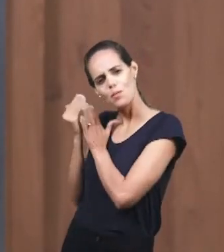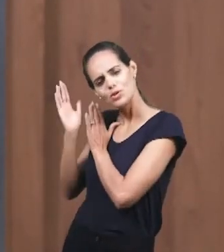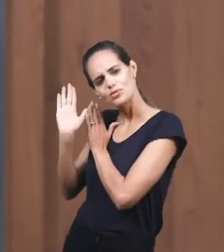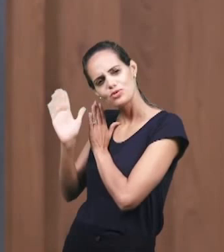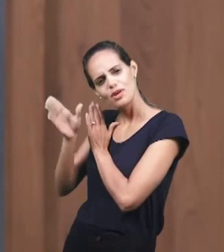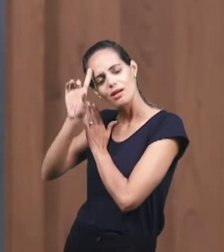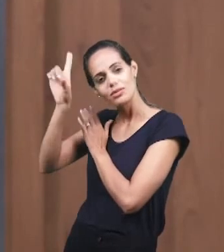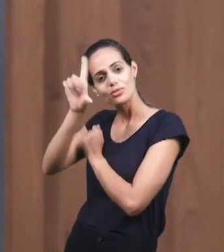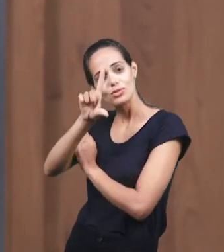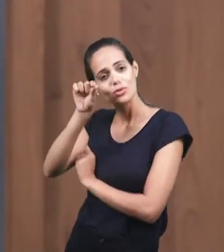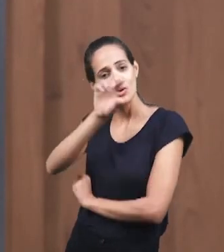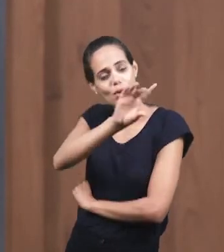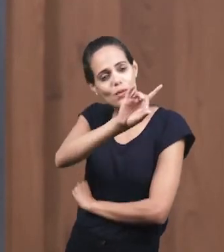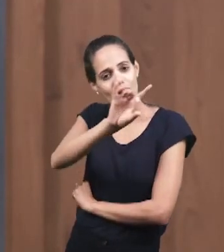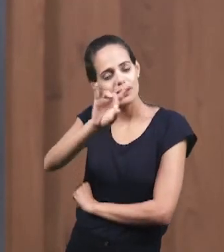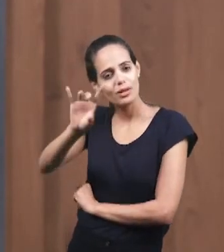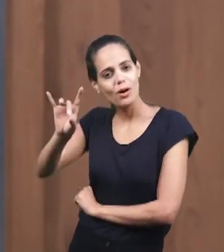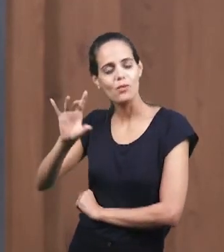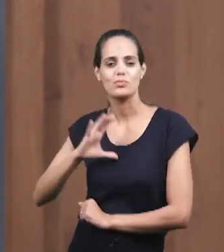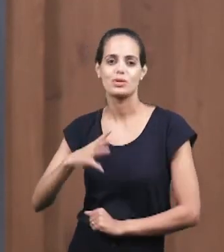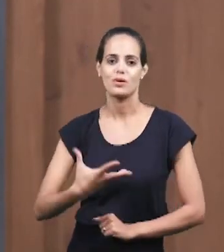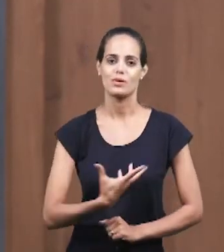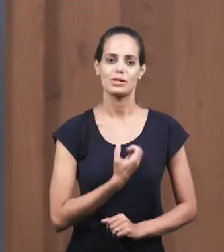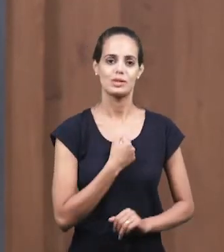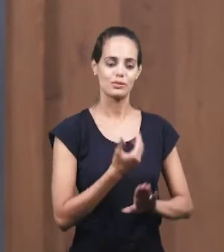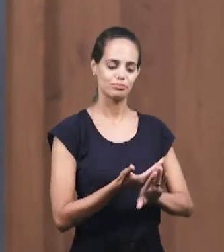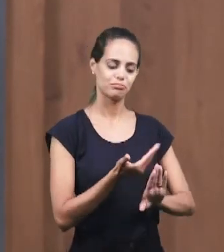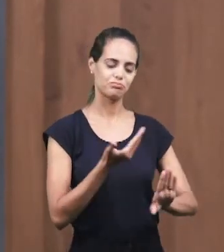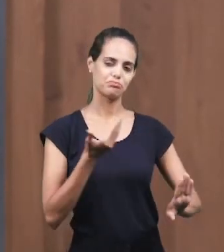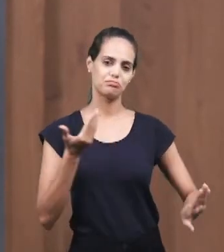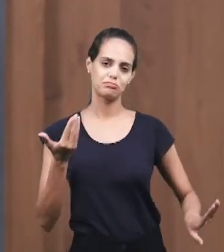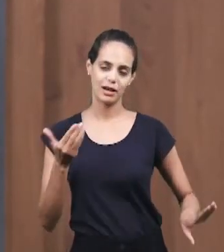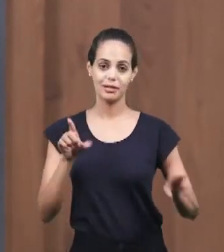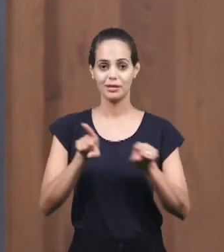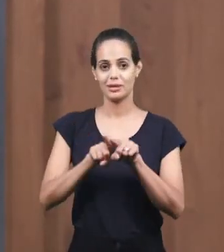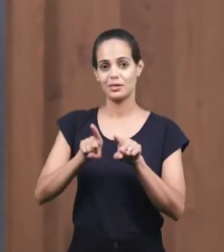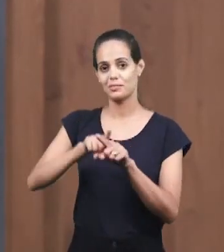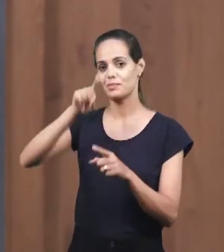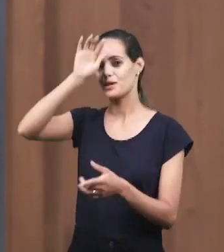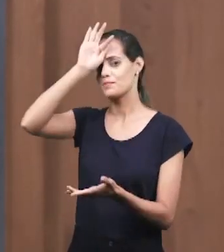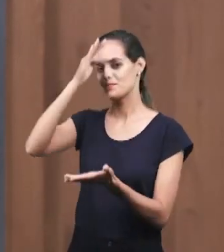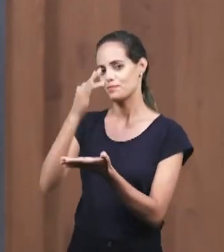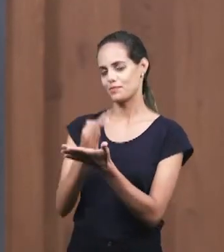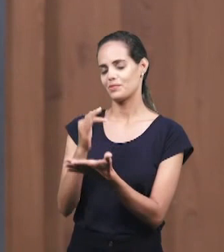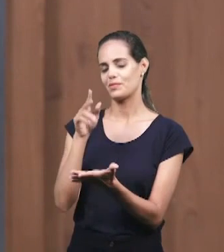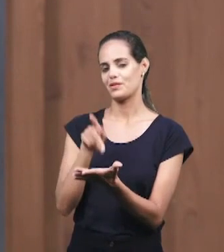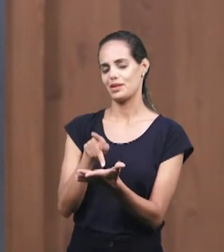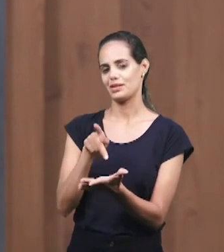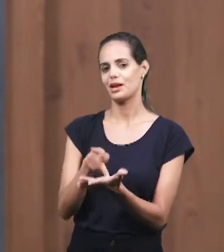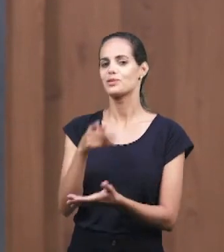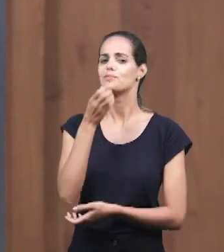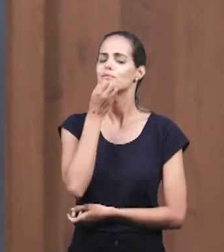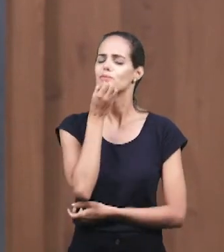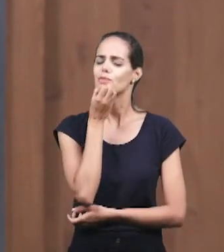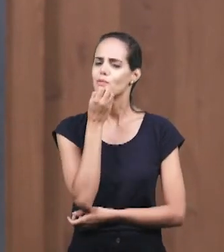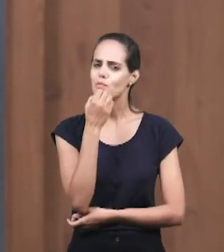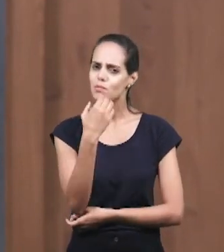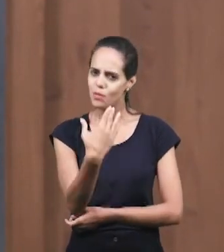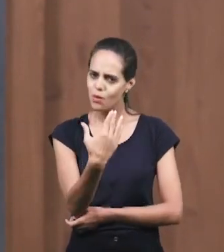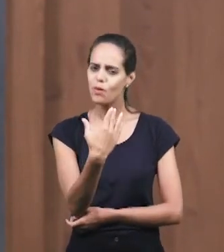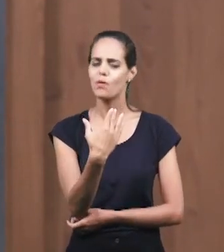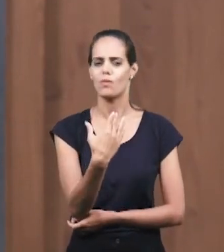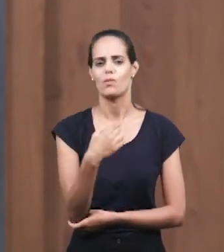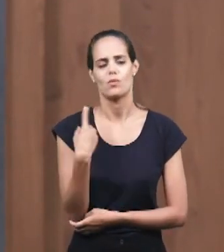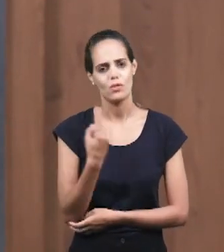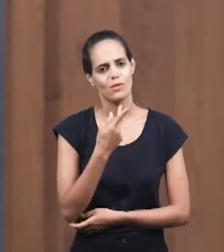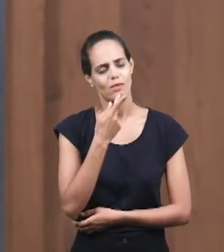a salvação, em santificação do Espírito e fé da verdade. O versículo foi muito bem citado, nós fizemos questão aqui